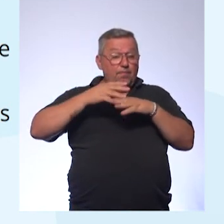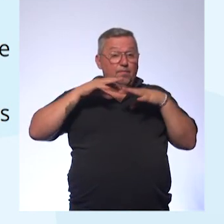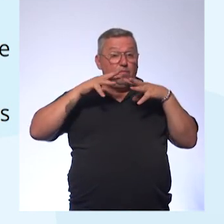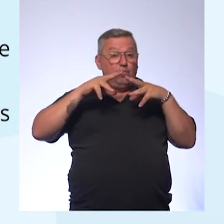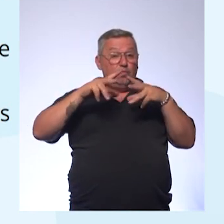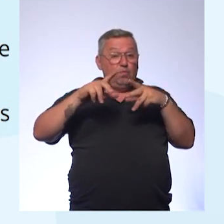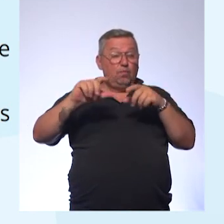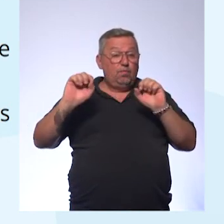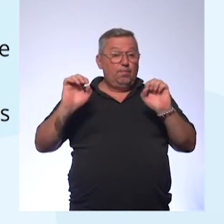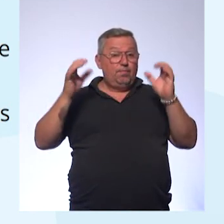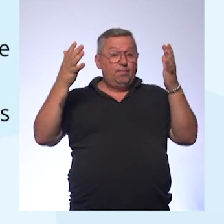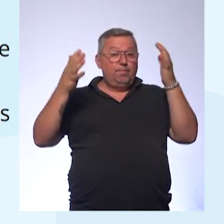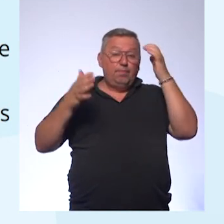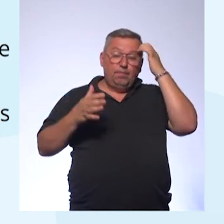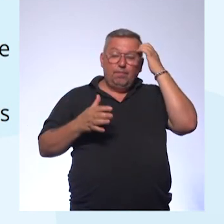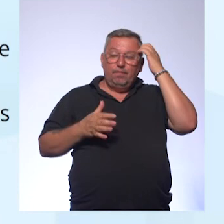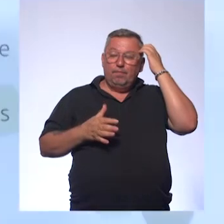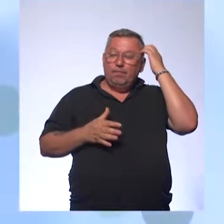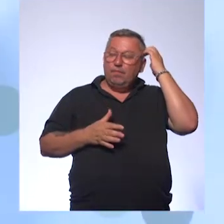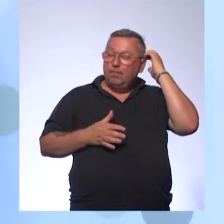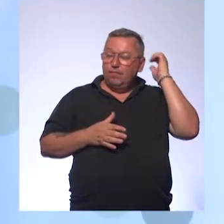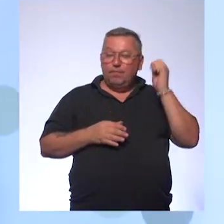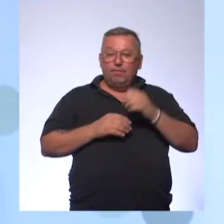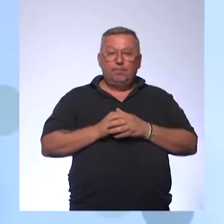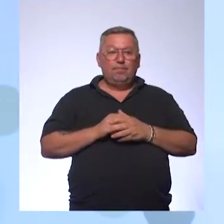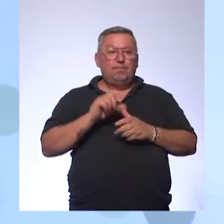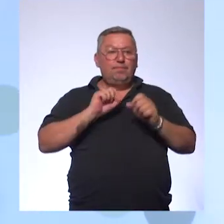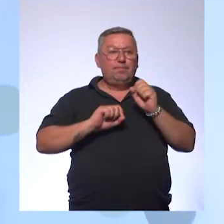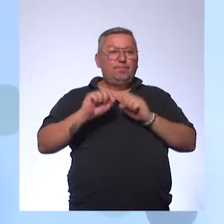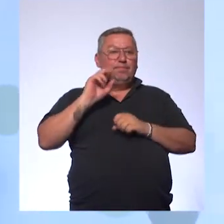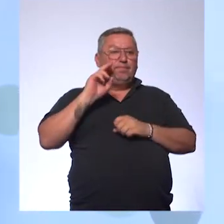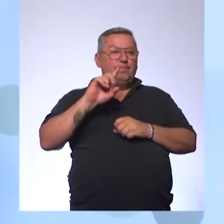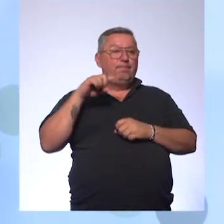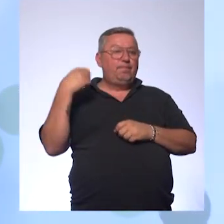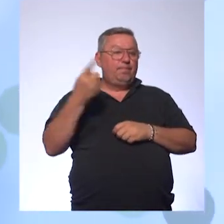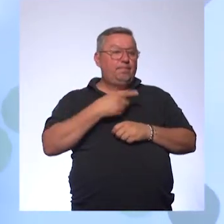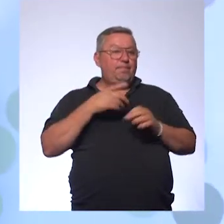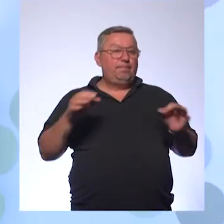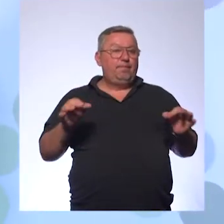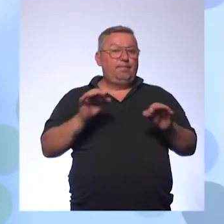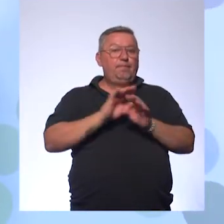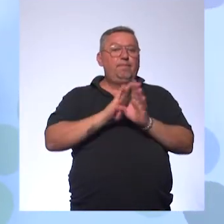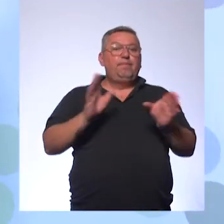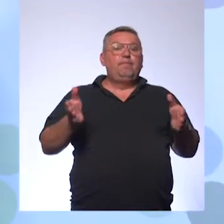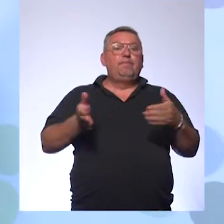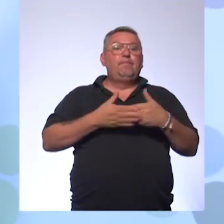Não é? Tchau, gente.